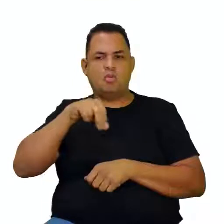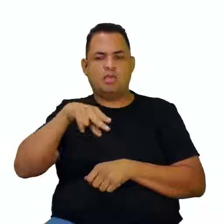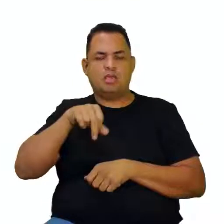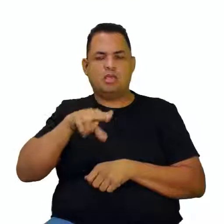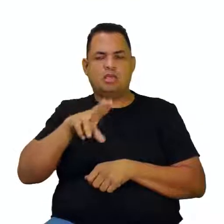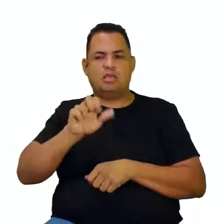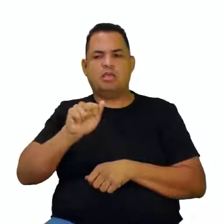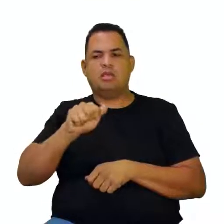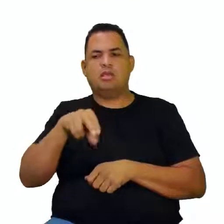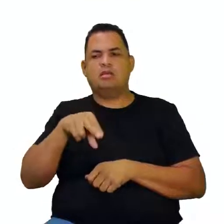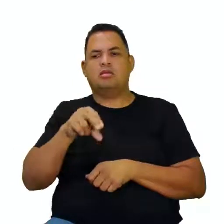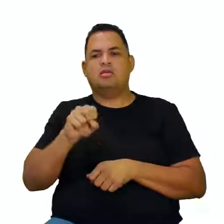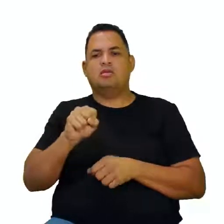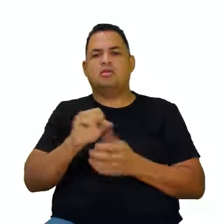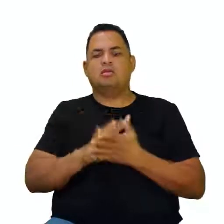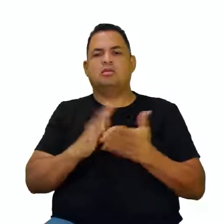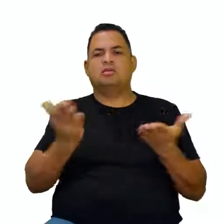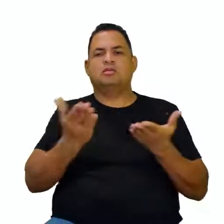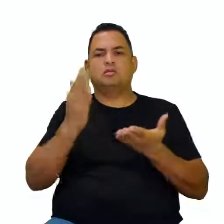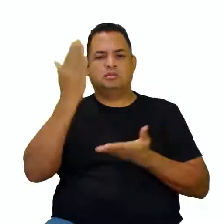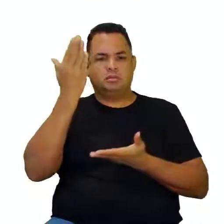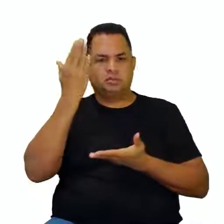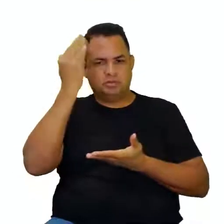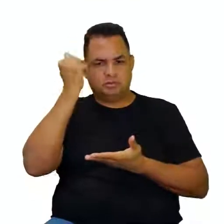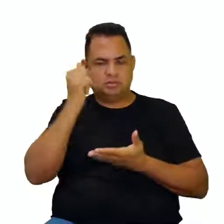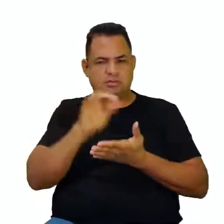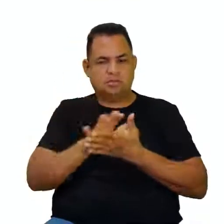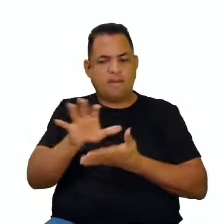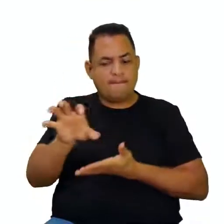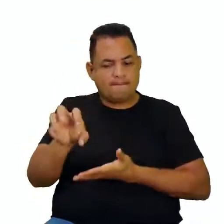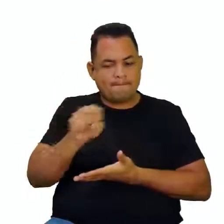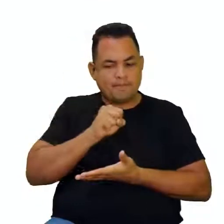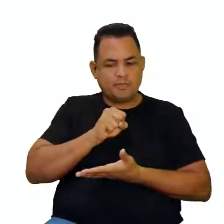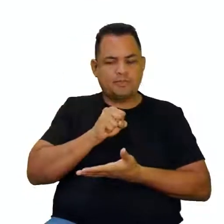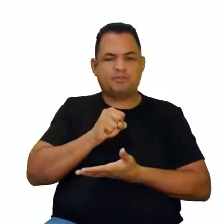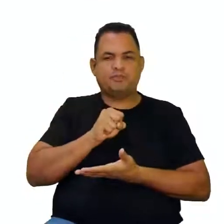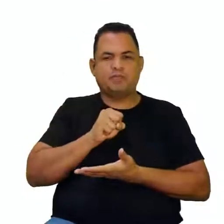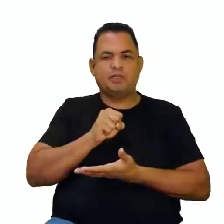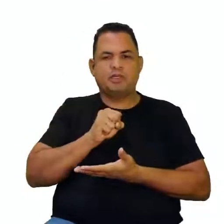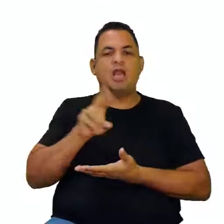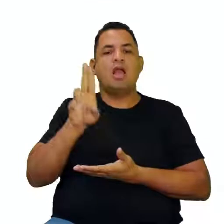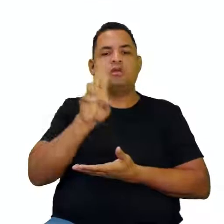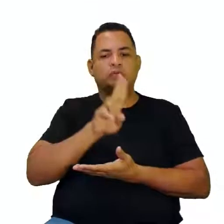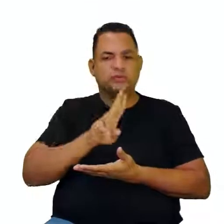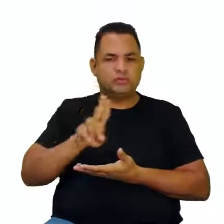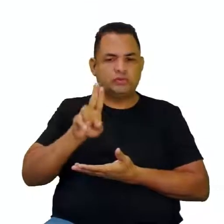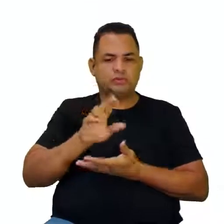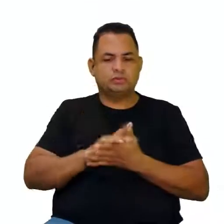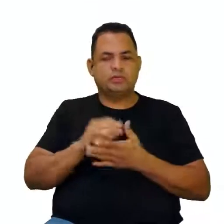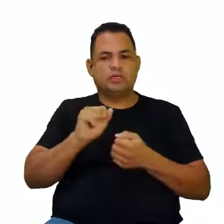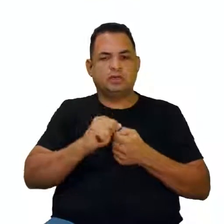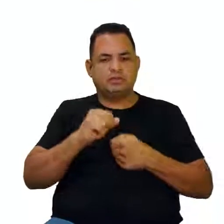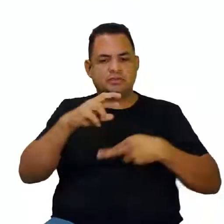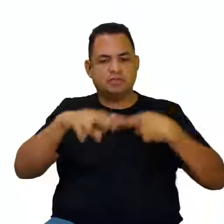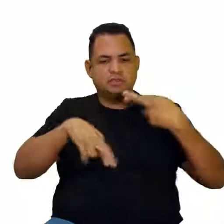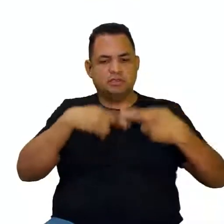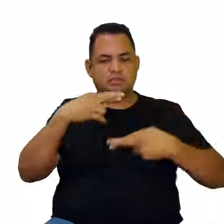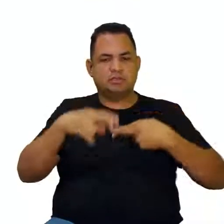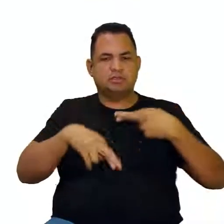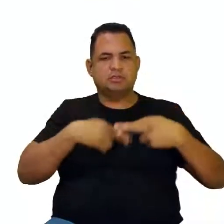também que muitas delas recolhem as embalagens já utilizadas para fazer a